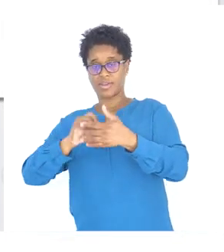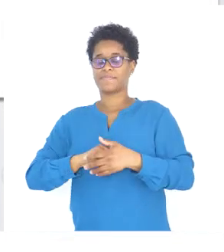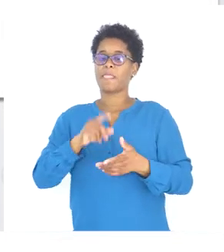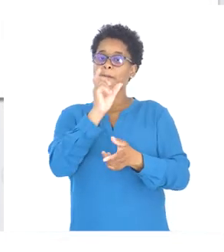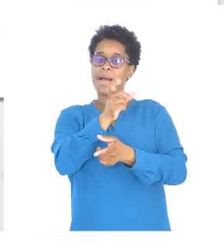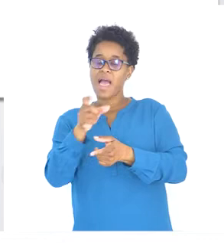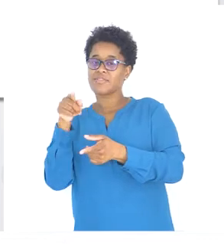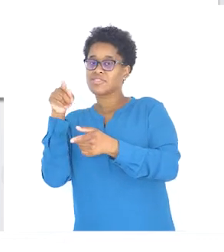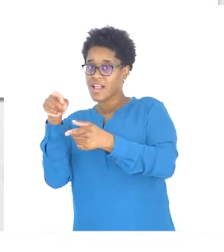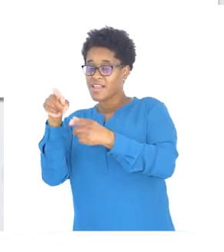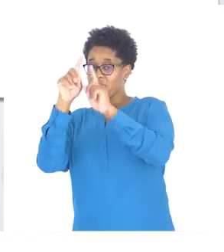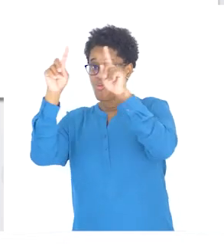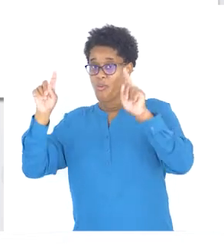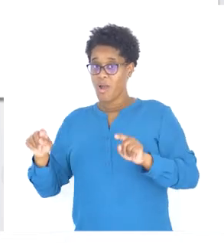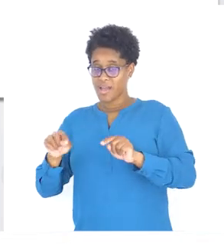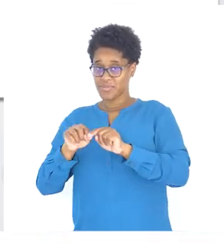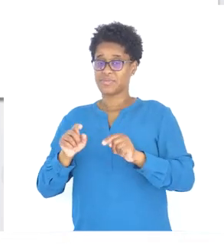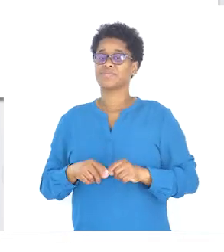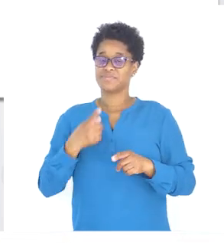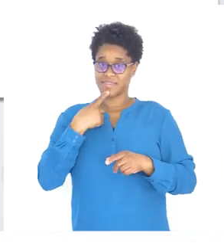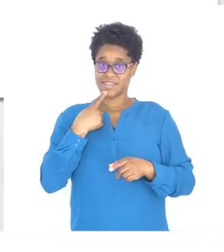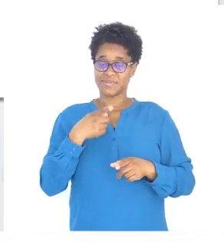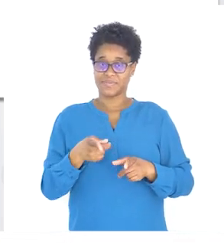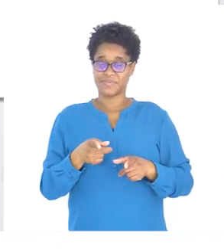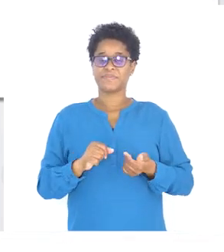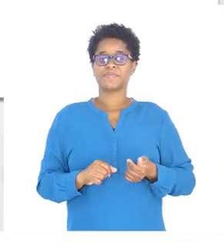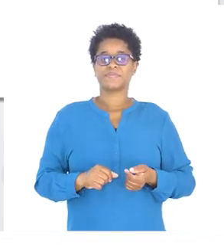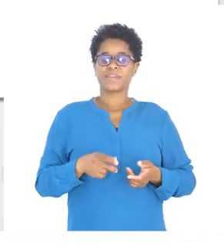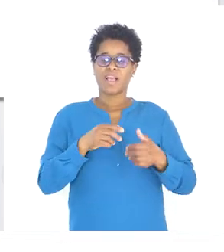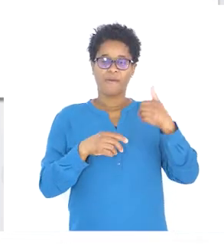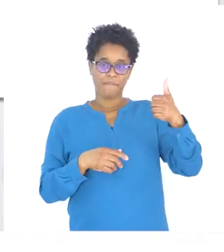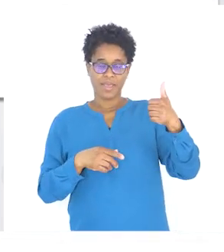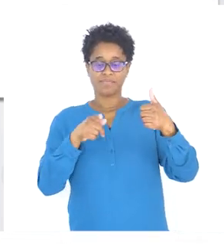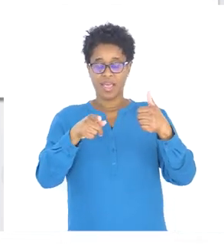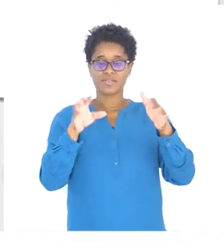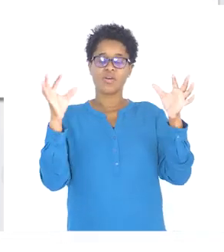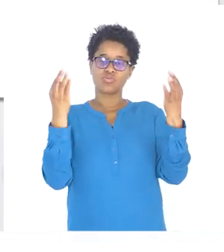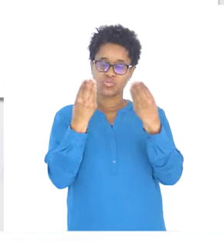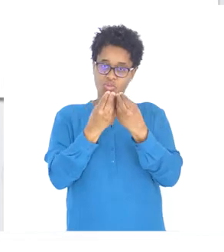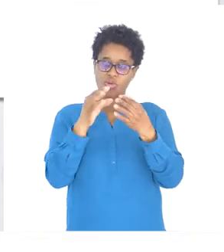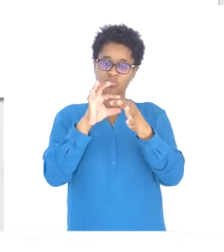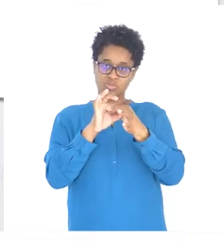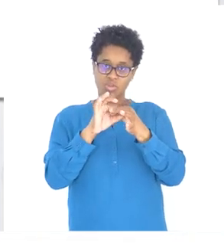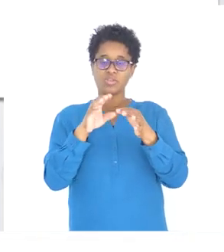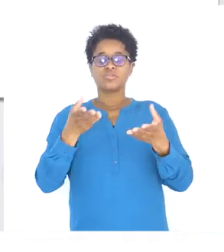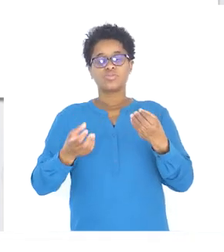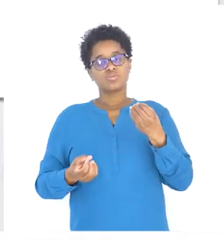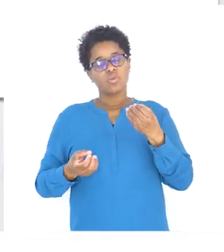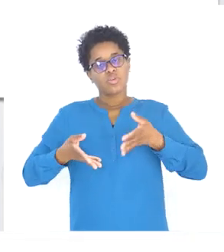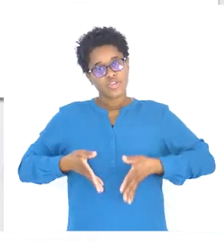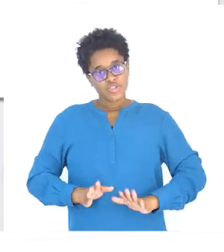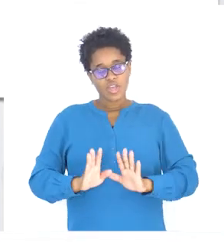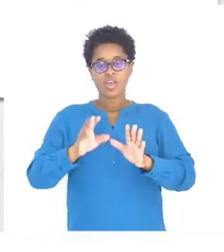com as palavras que temos aqui do quadro, certo? B. Dessa união nasceram